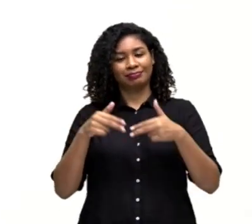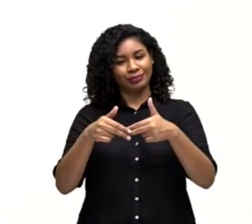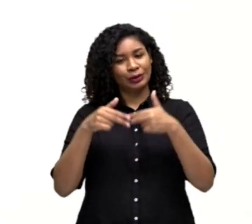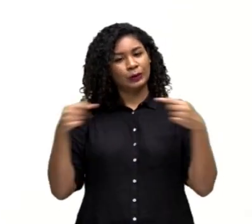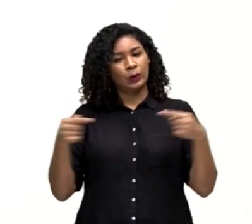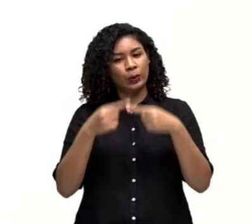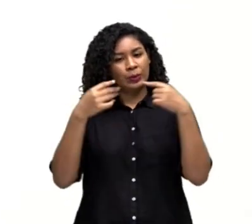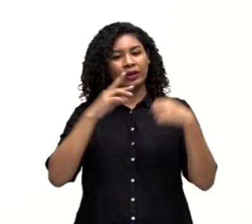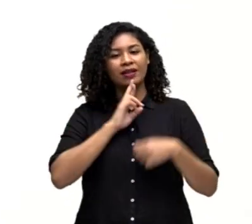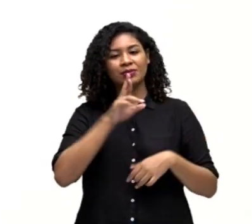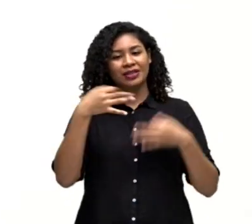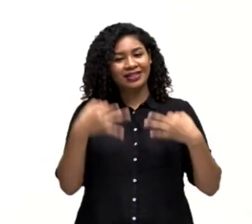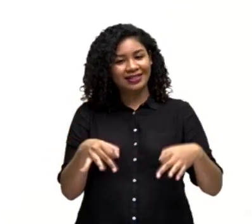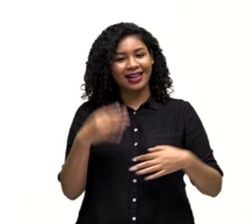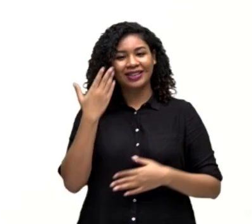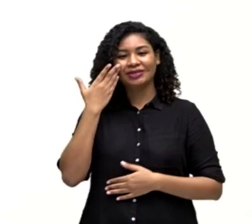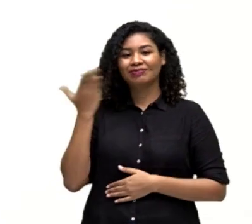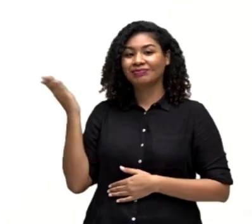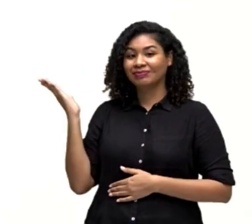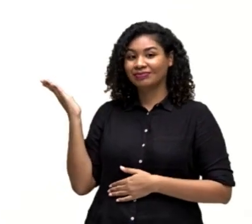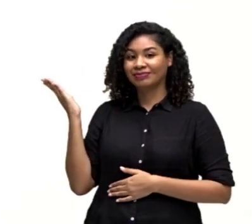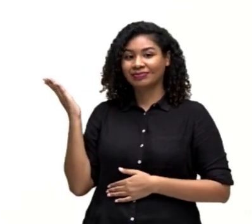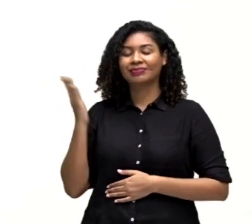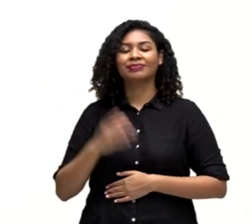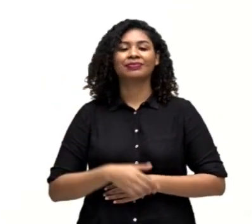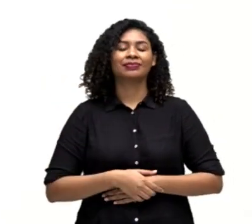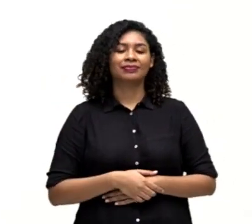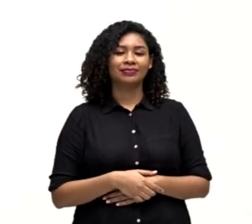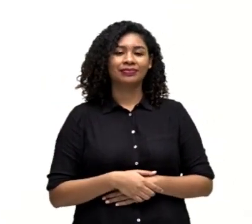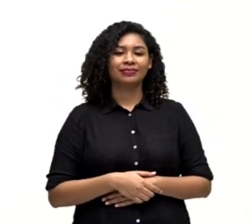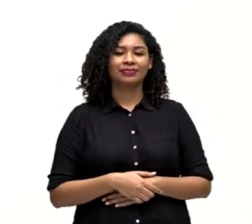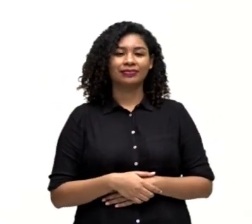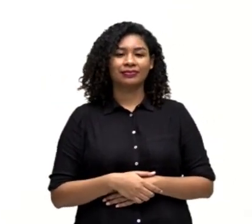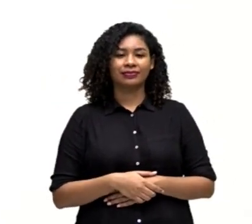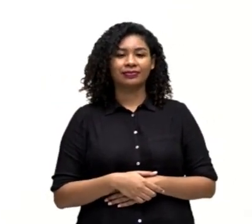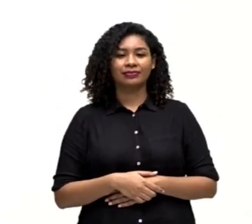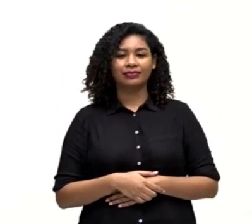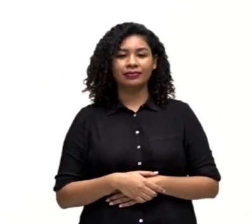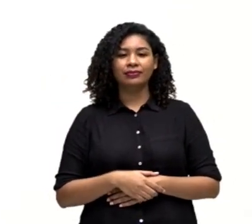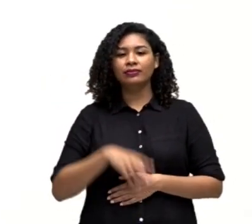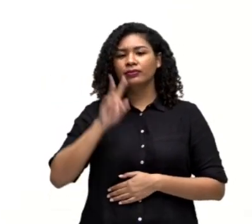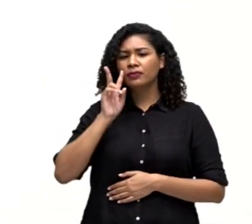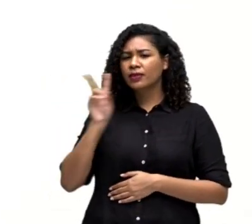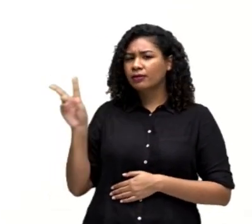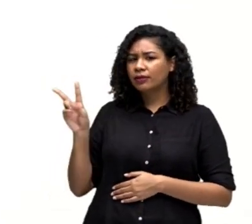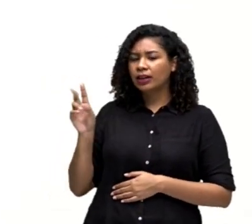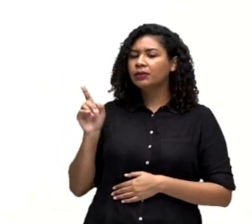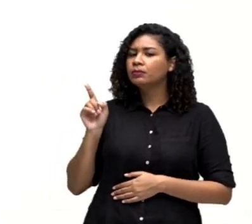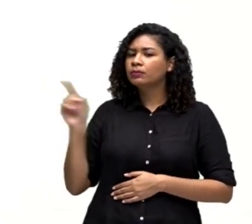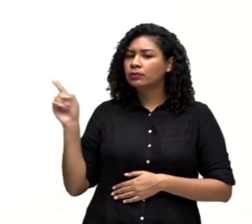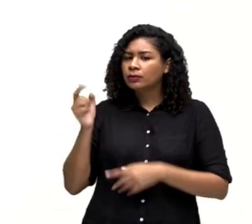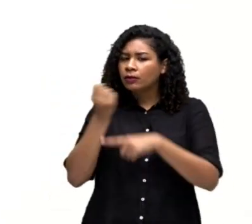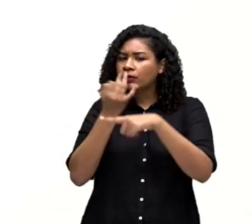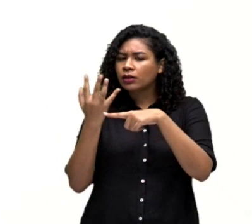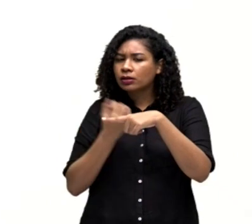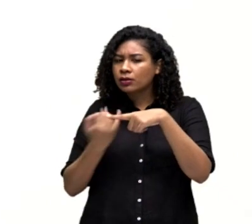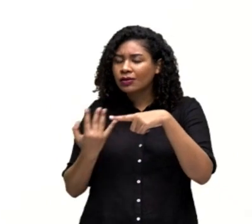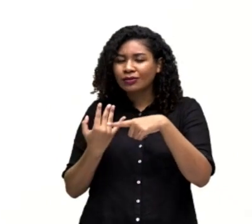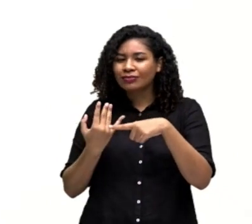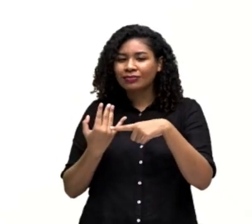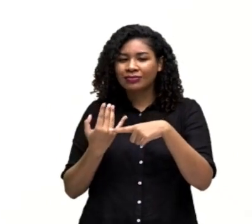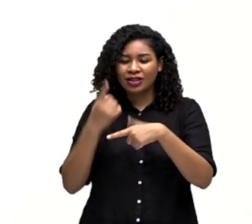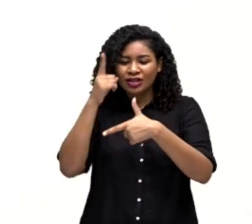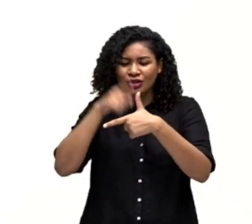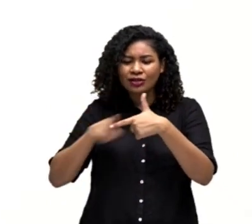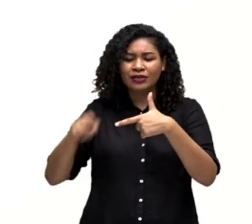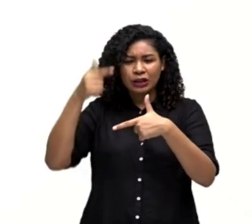quando chegou, na verdade, nessa fração, repare que a partir daqui ela não pode mais